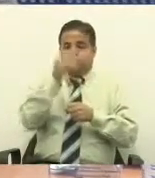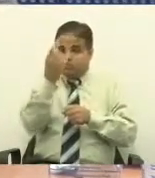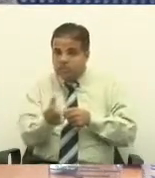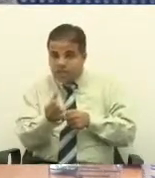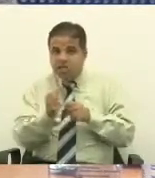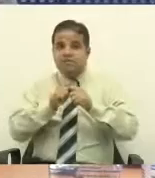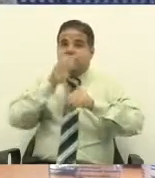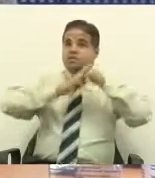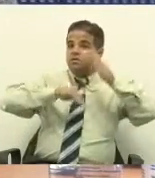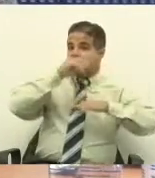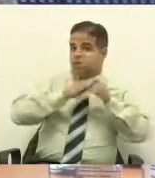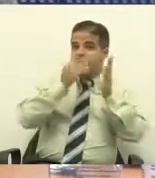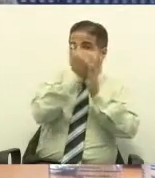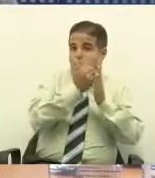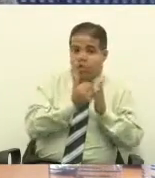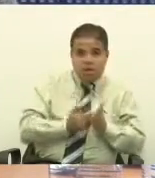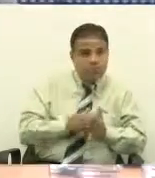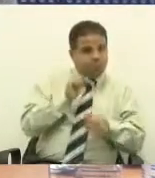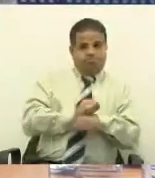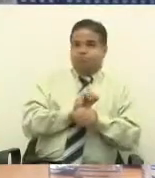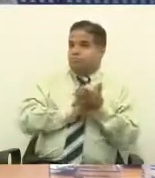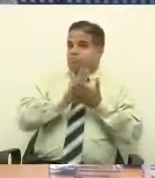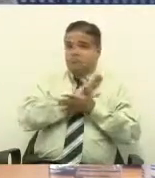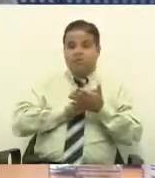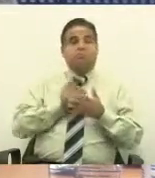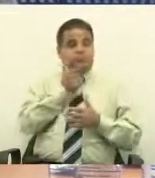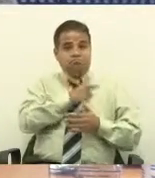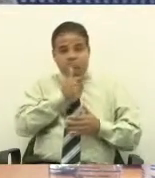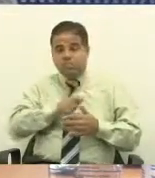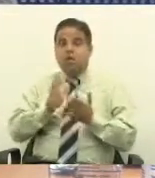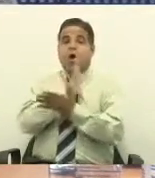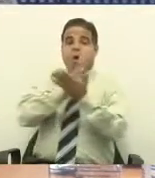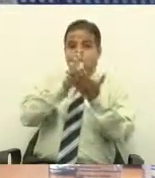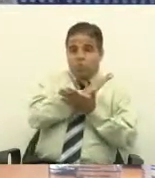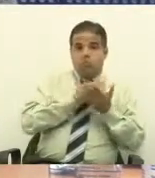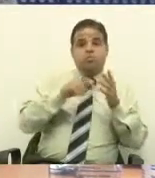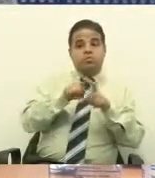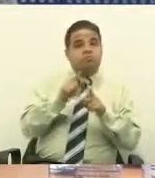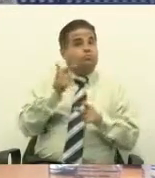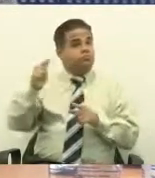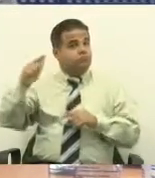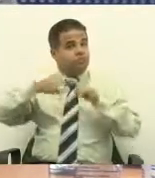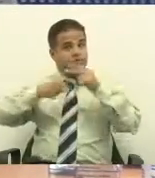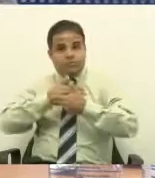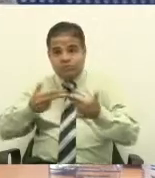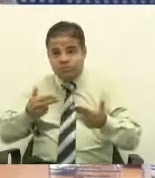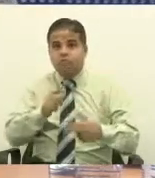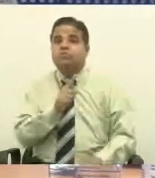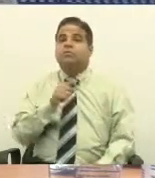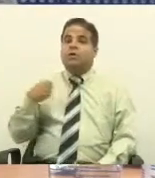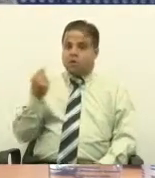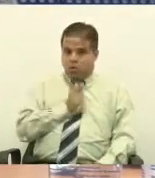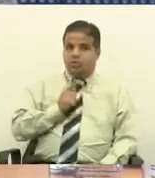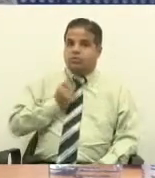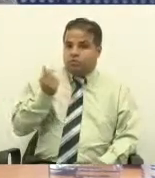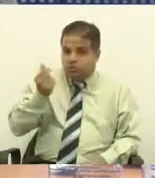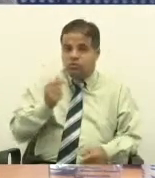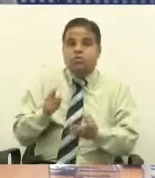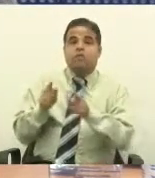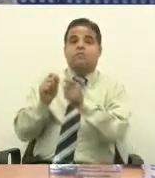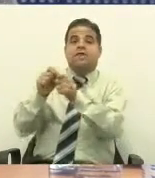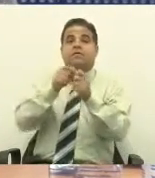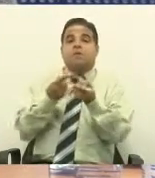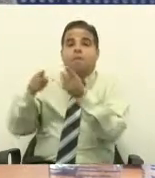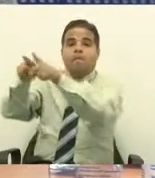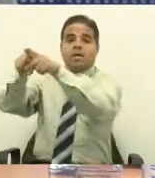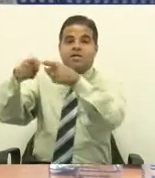de executar nenhum programa e nenhum serviço. Alguns deles, inclusive, sem recurso. Mas nós temos feito parcerias,